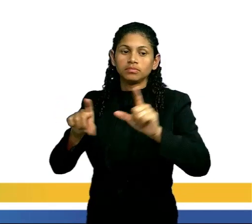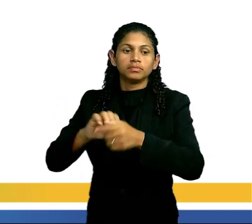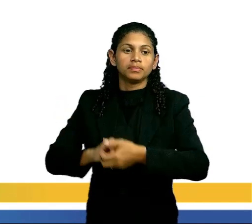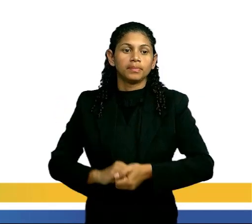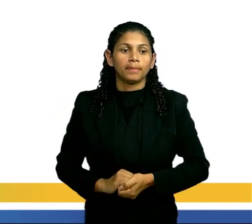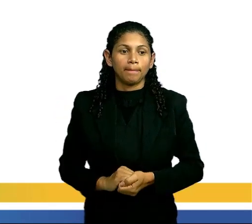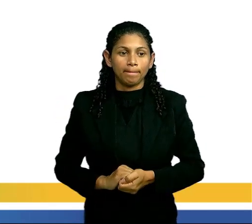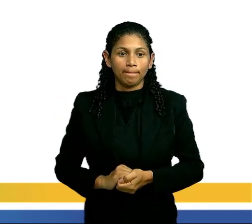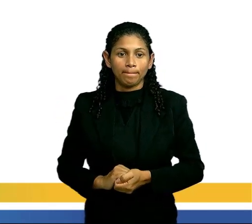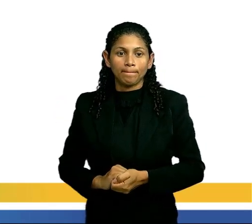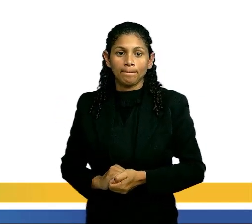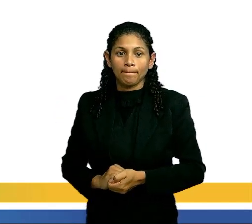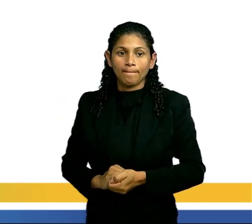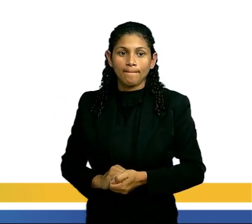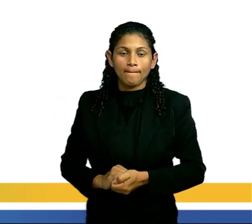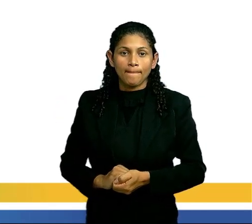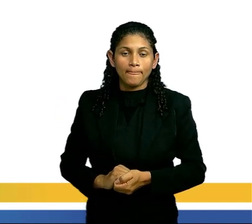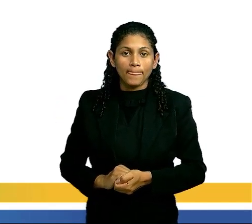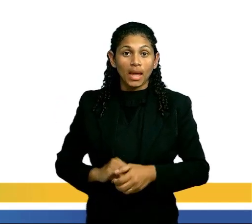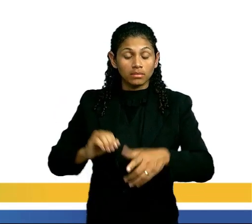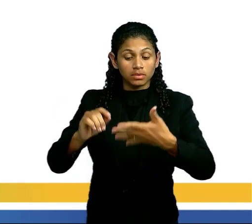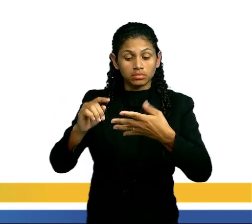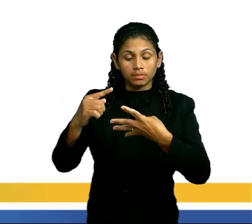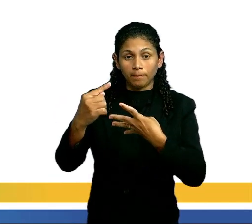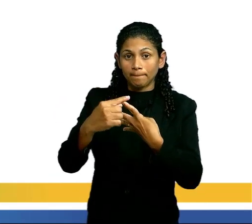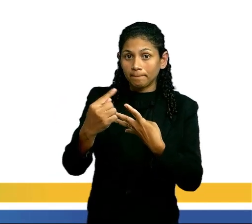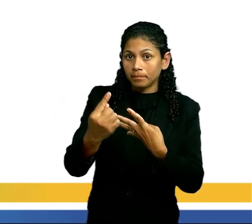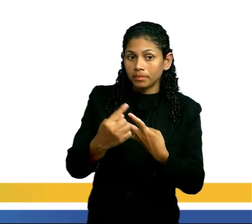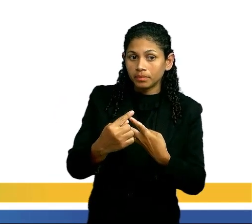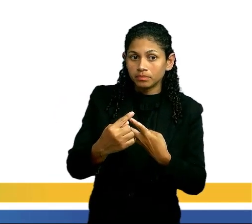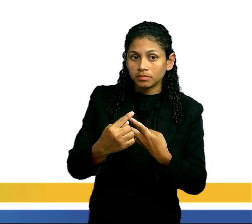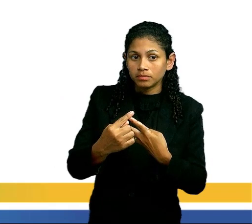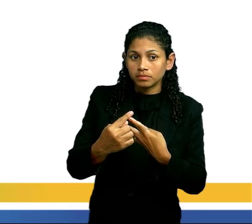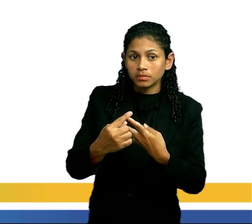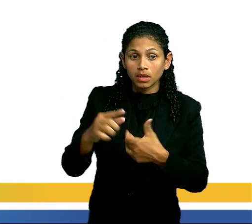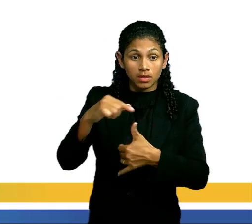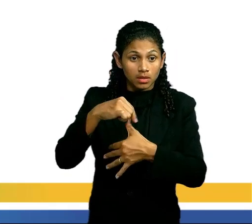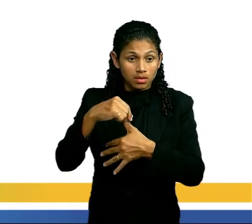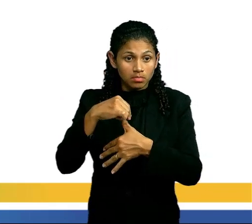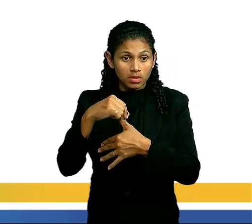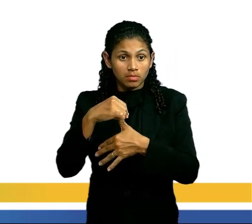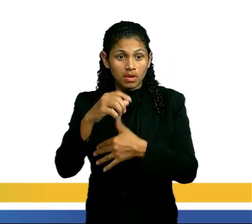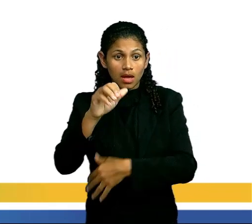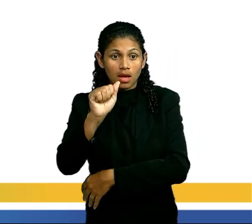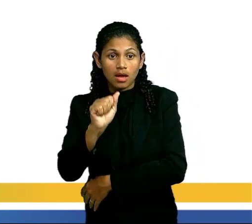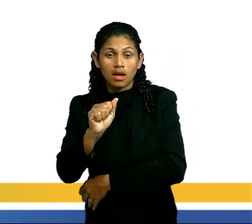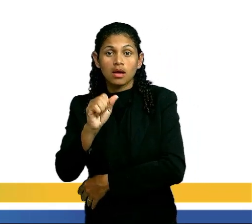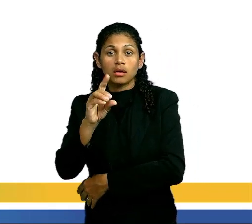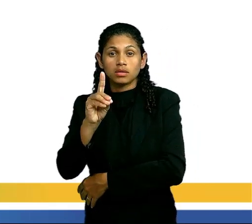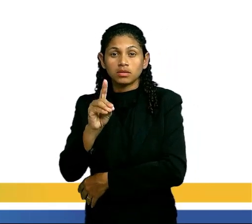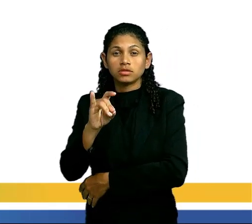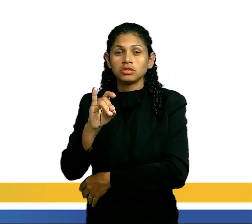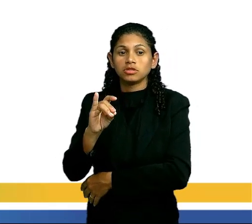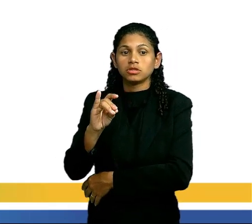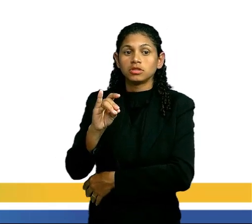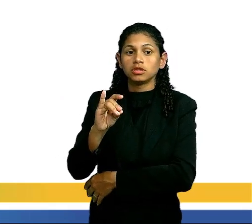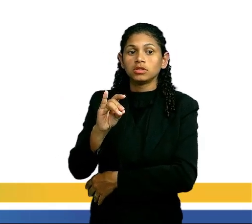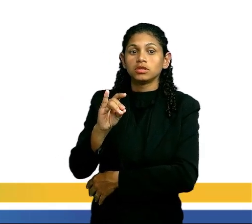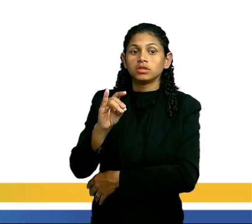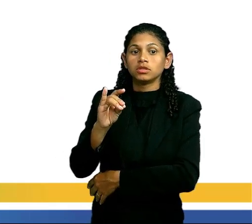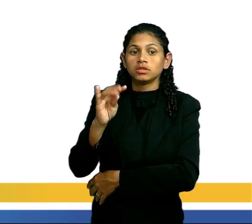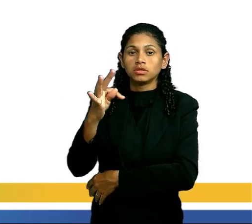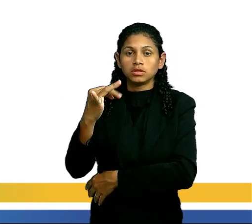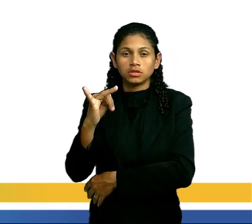primeiro, aditivas, e vem também as adversativas. São algumas que nós vamos falar um